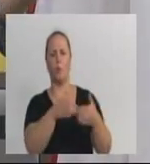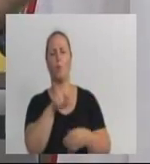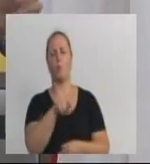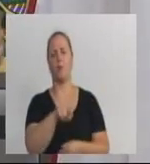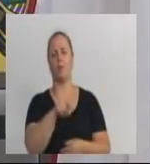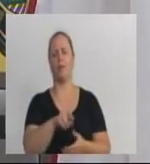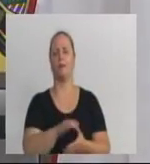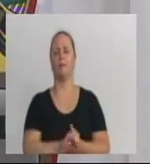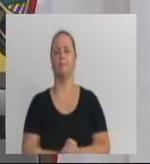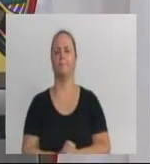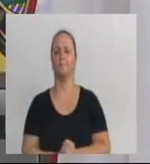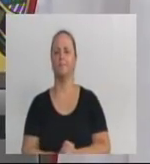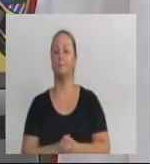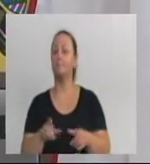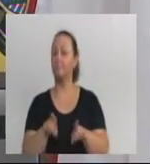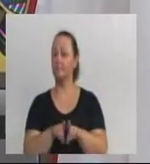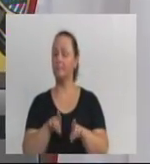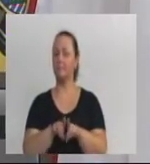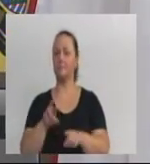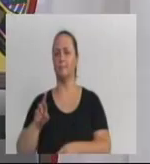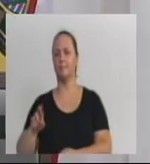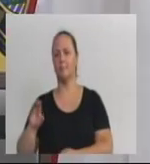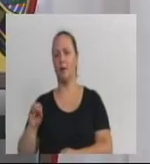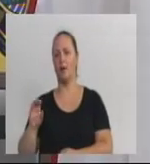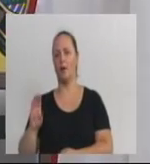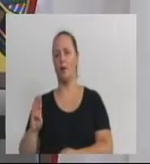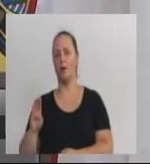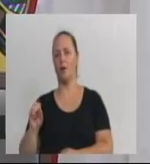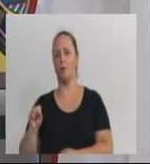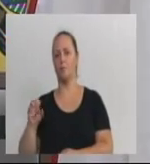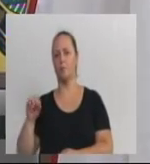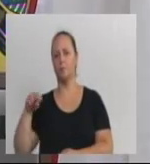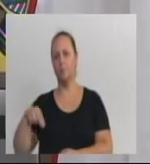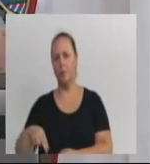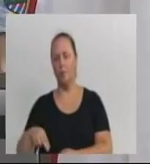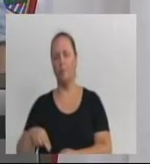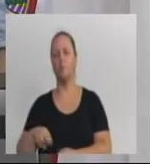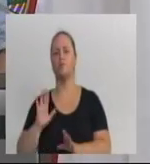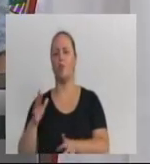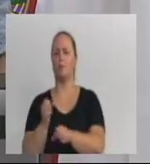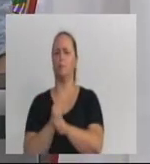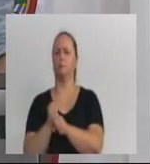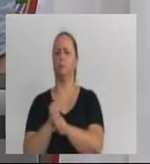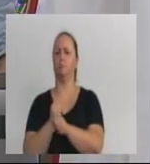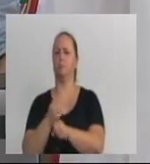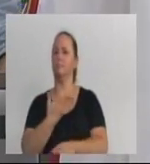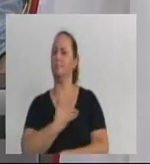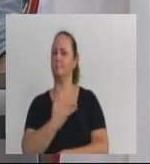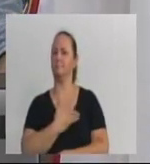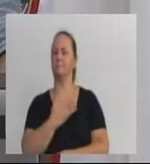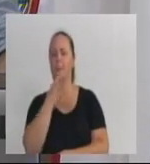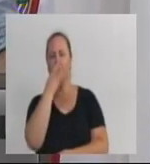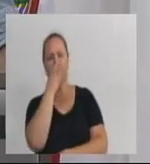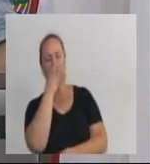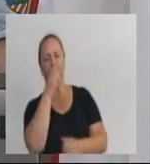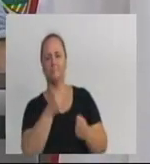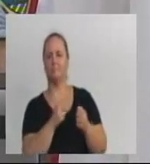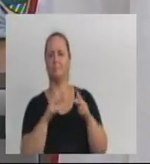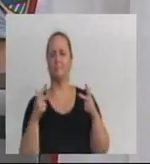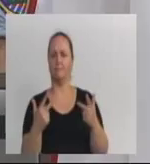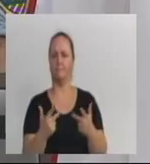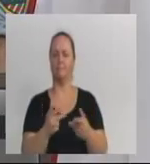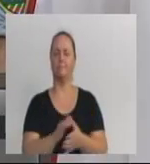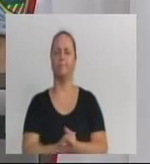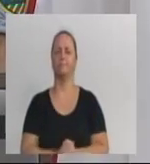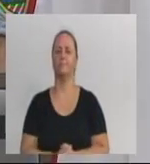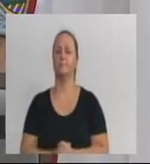Cumprimentar o Rodson também, amigo de longa data, e tantos outros amigos que aqui comparecem, prestigiando a nossa sessão. Quero também mandar um grande abraço ao